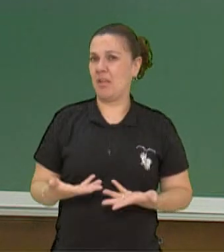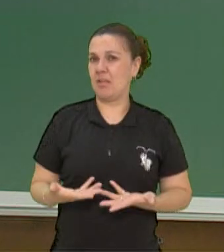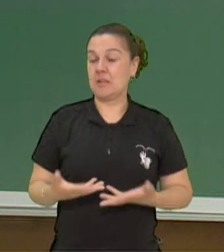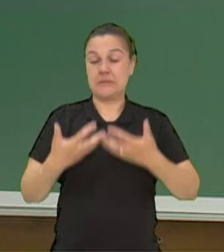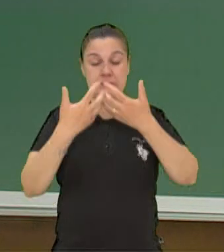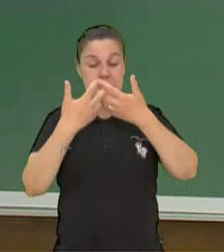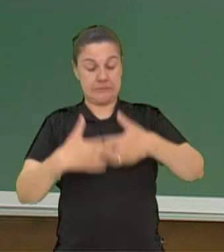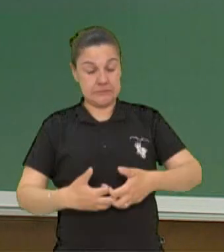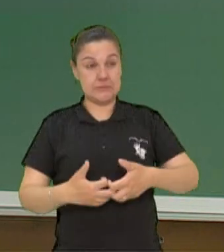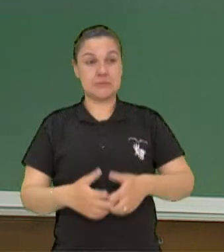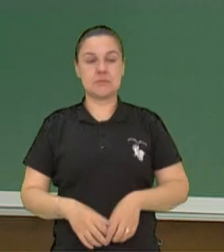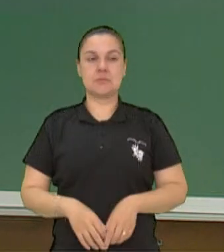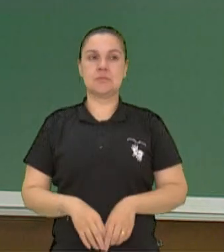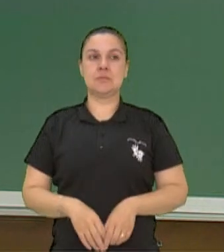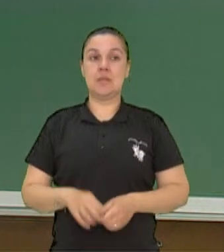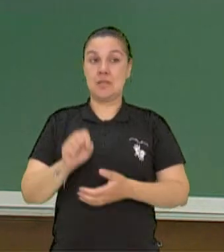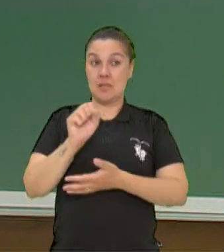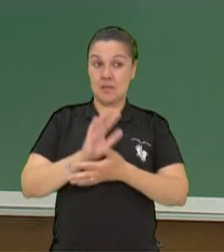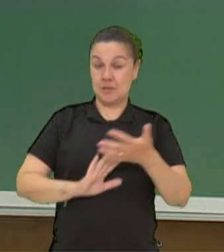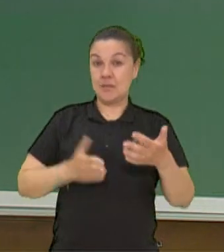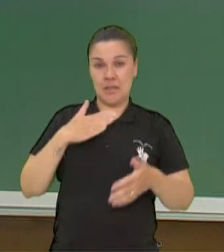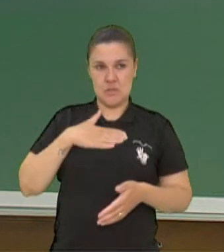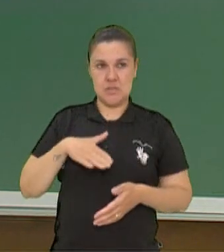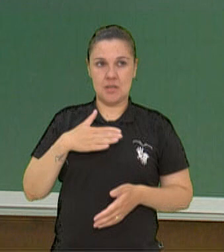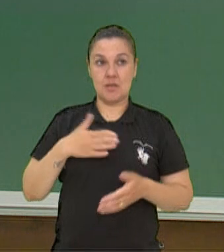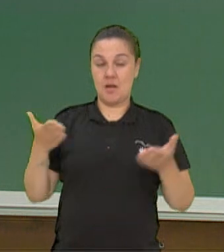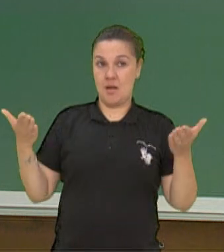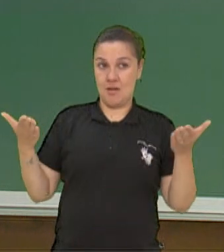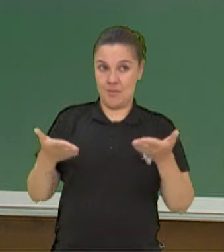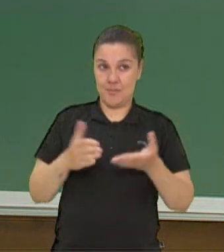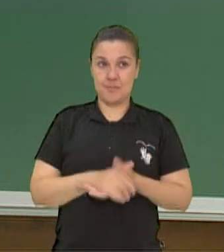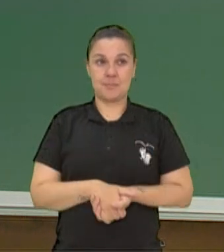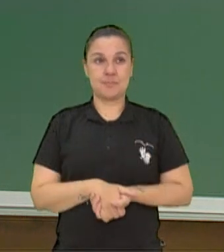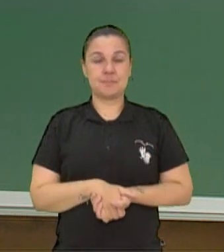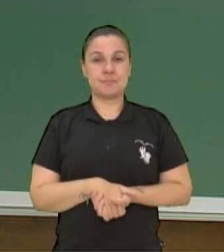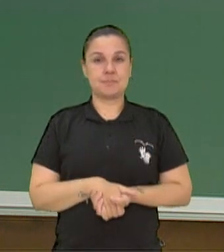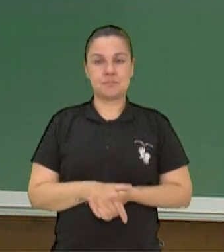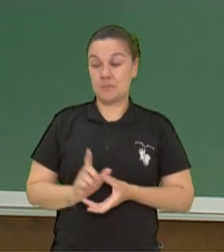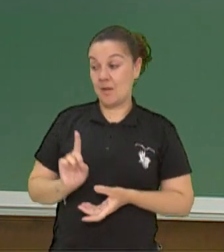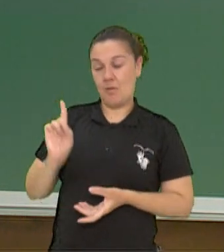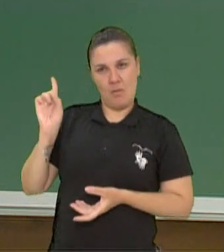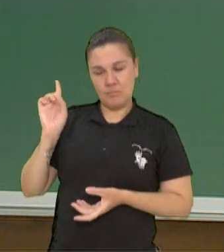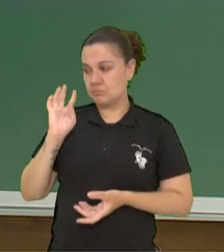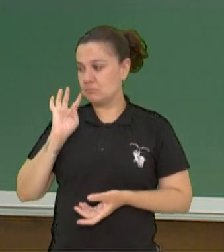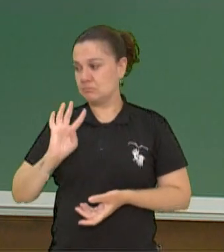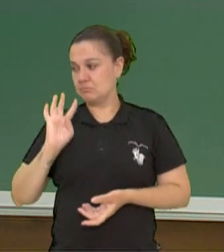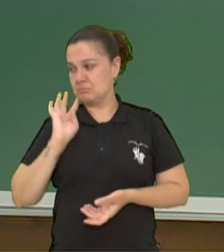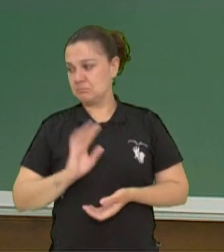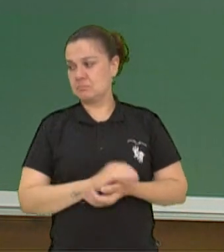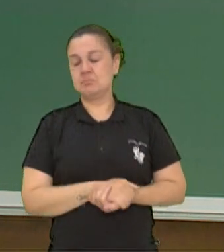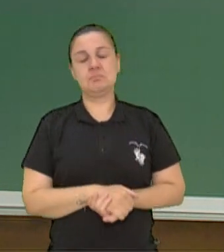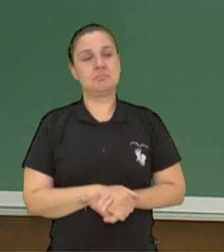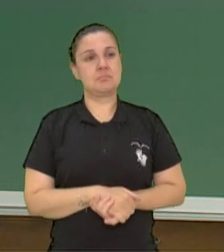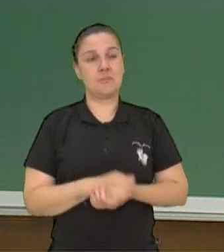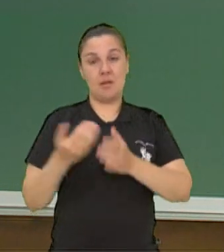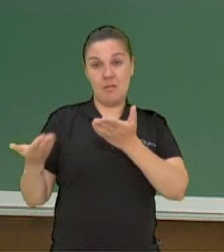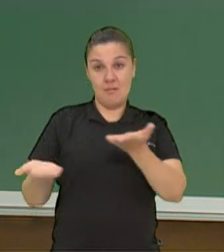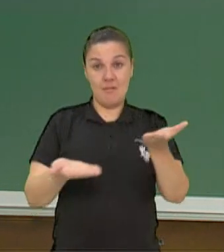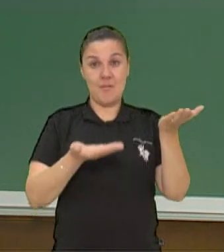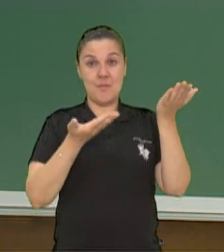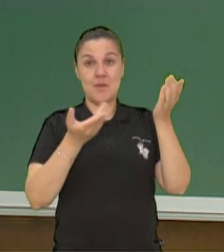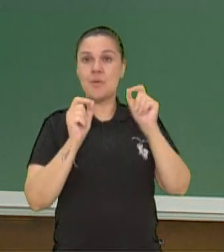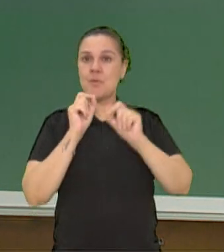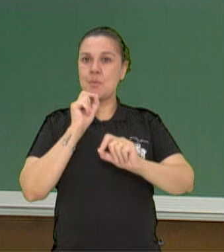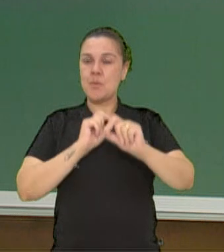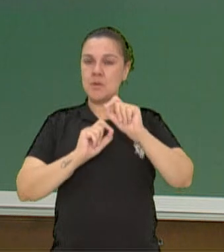tão assim cabuloso, né? É um exercício bem tranquilo. Então vamos lá. Pessoal, olha que bacana. Eu apresento a vocês